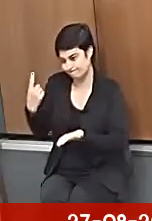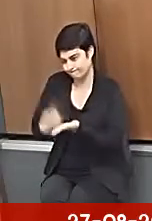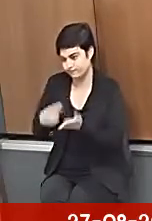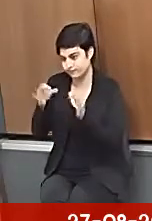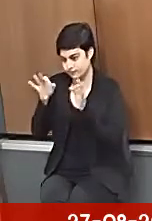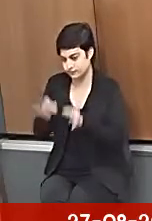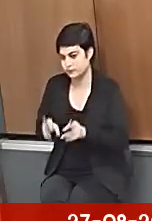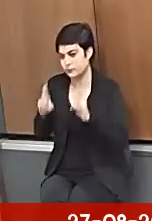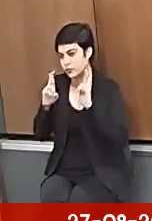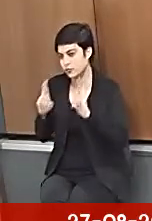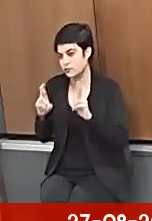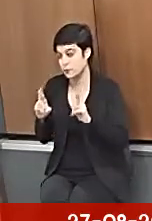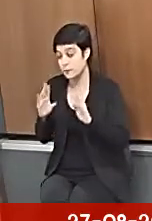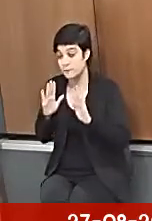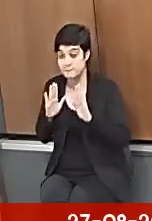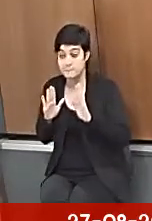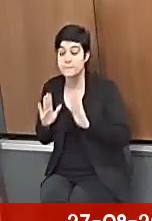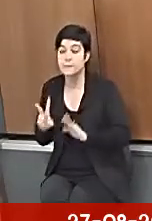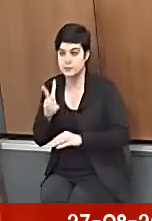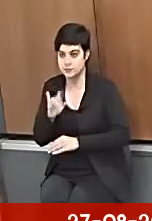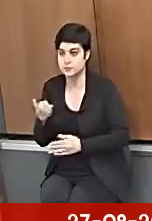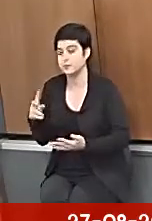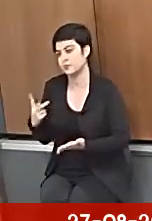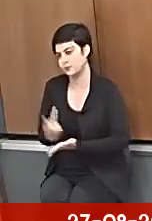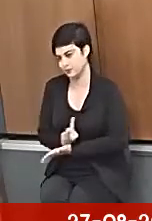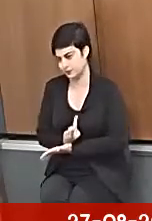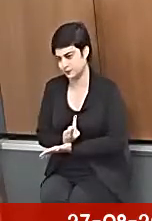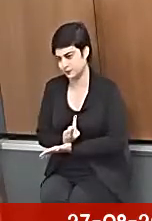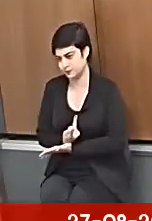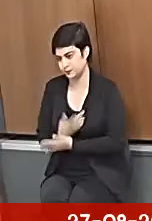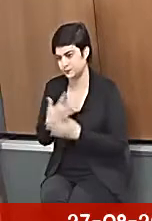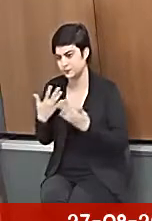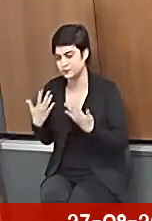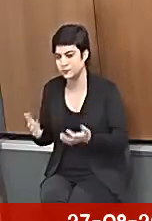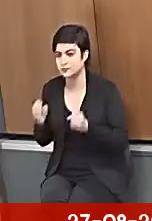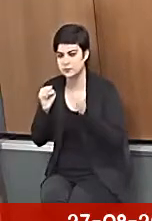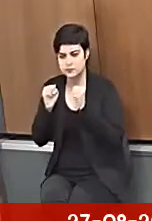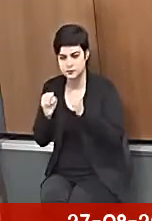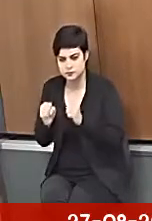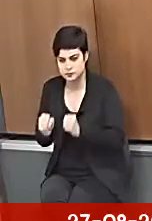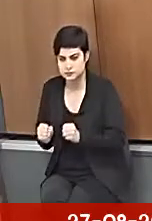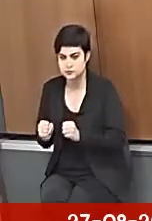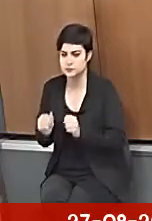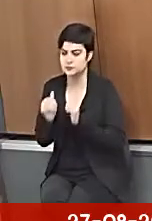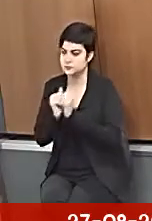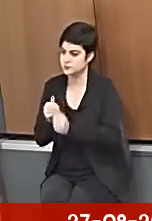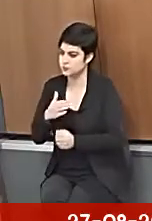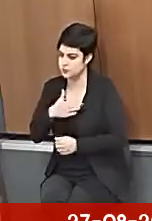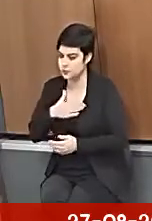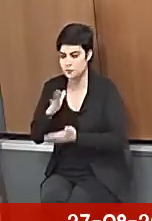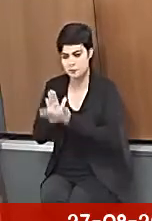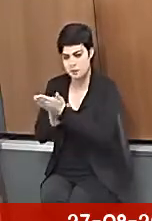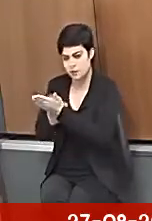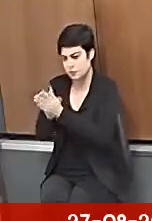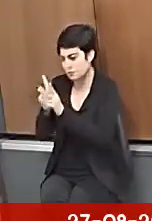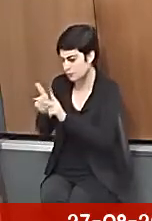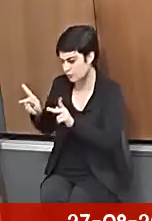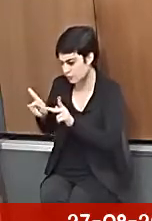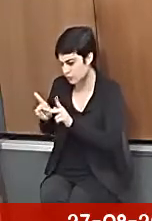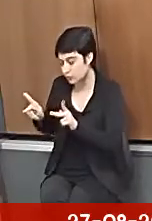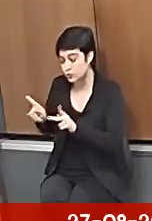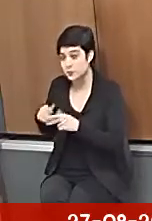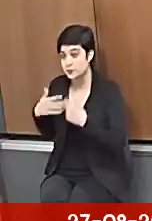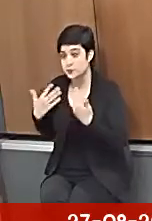maneira responsável mas será tratado também contem comigo parabéns professor cleiton apenas